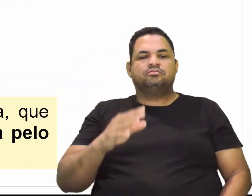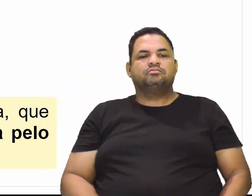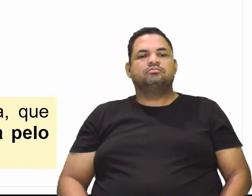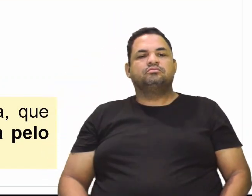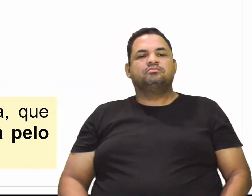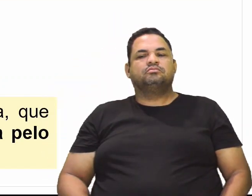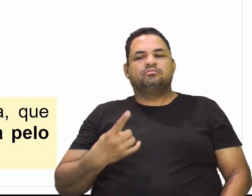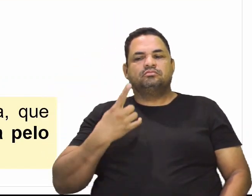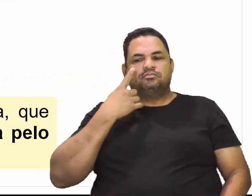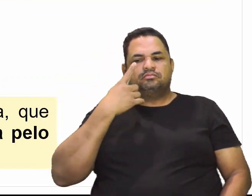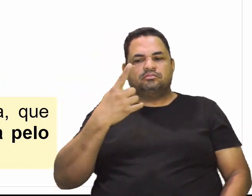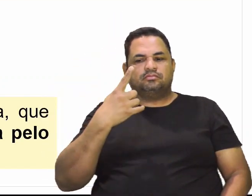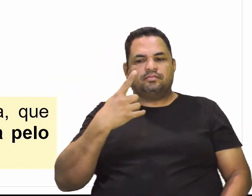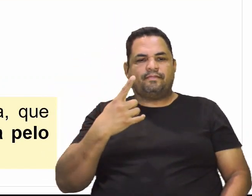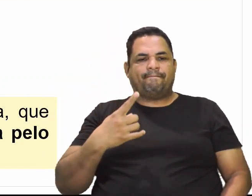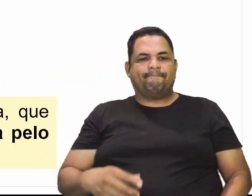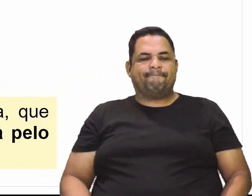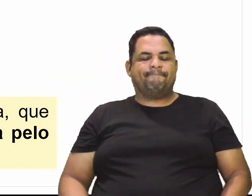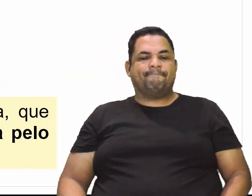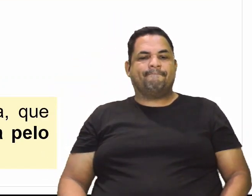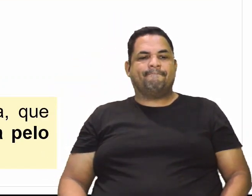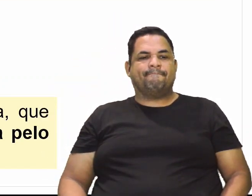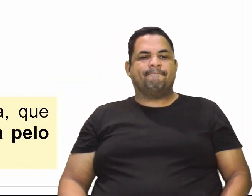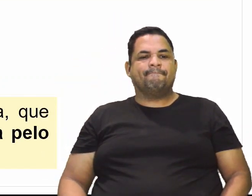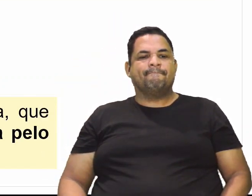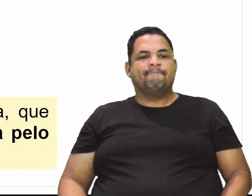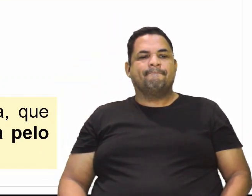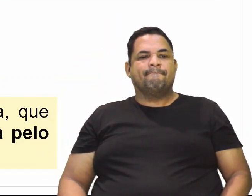você viu que esse império ele vai ser considerado